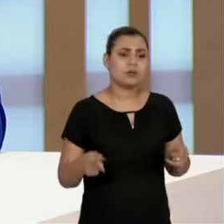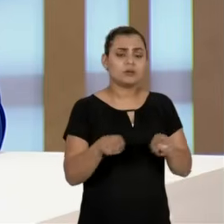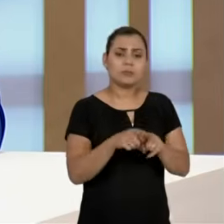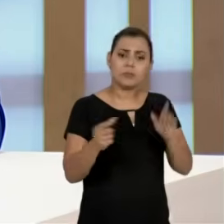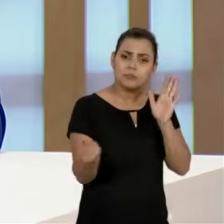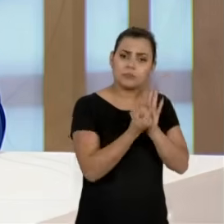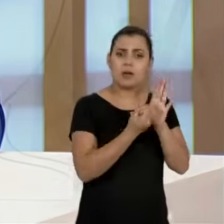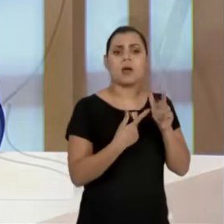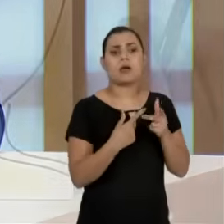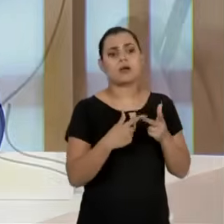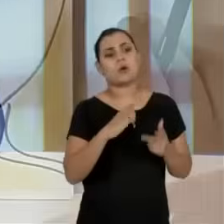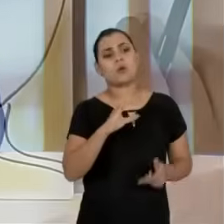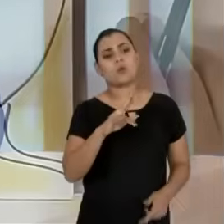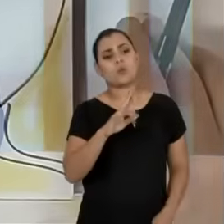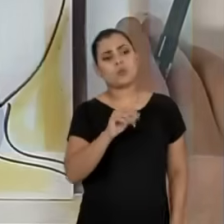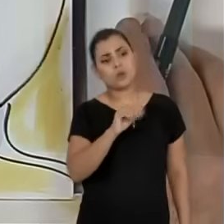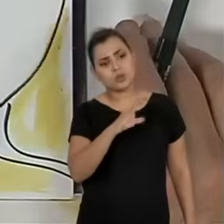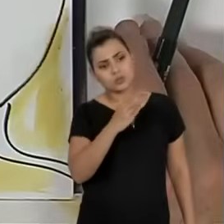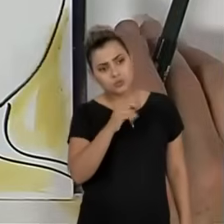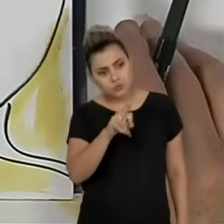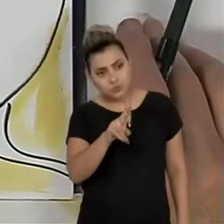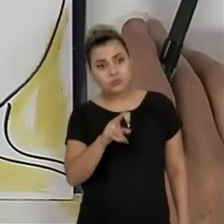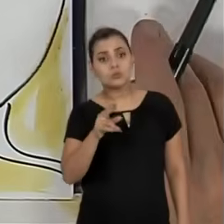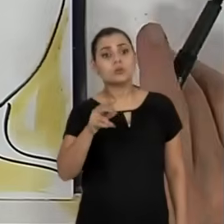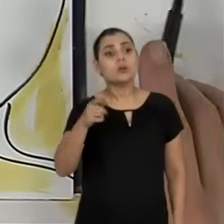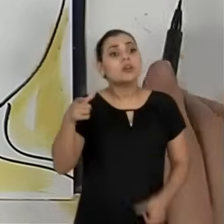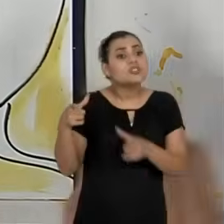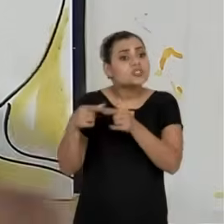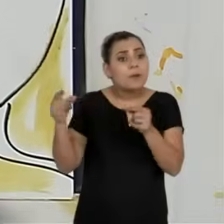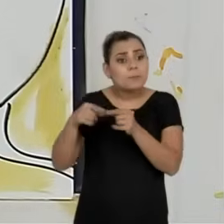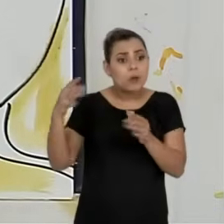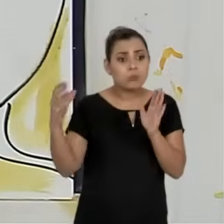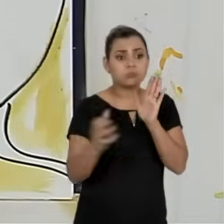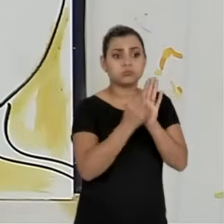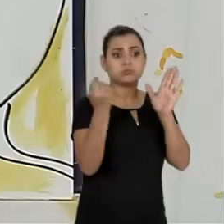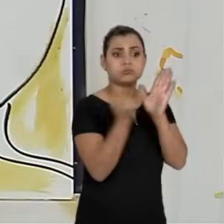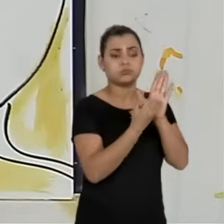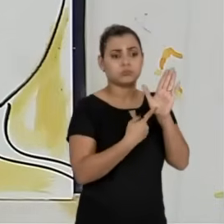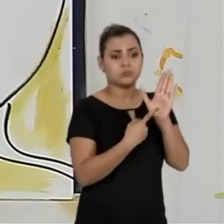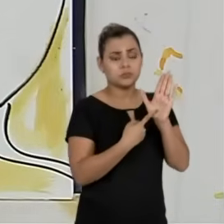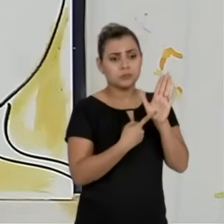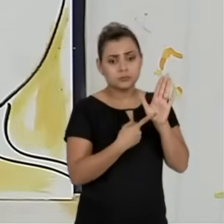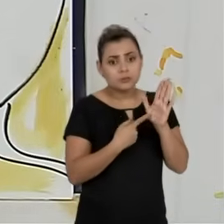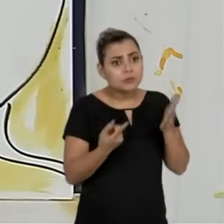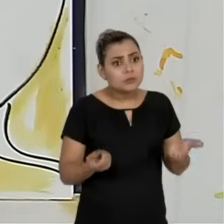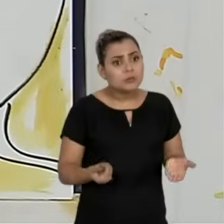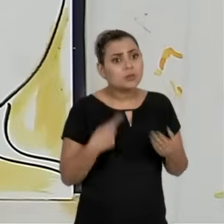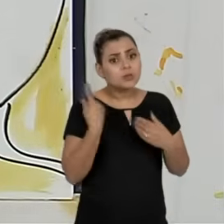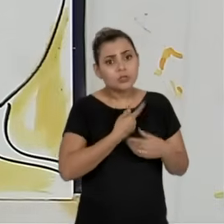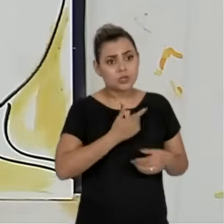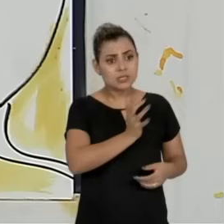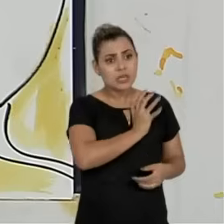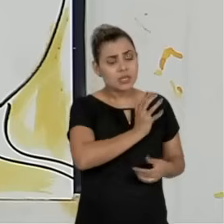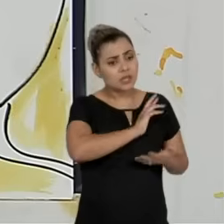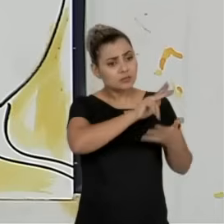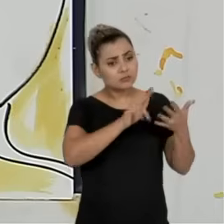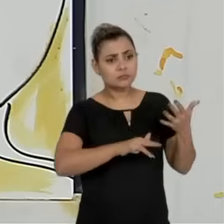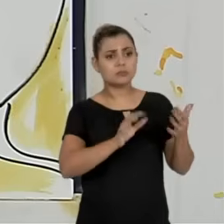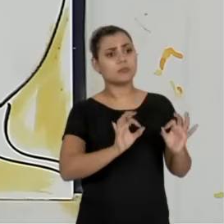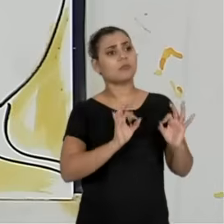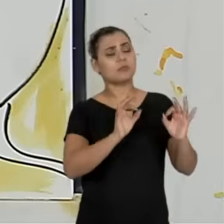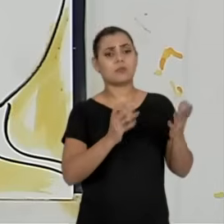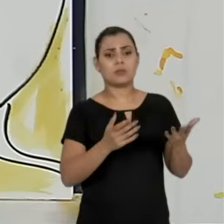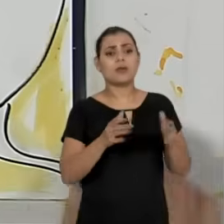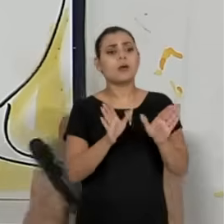Patentes, né, o cupuaçu que foi patenteado pelos japoneses, quer dizer, estão roubando a gente, estão levando as nossas patentes, a nossa riqueza, né, a